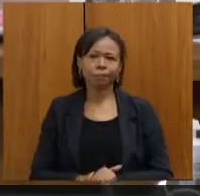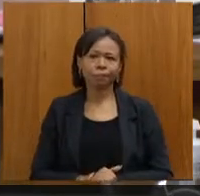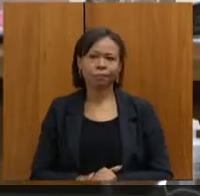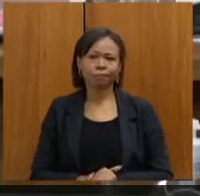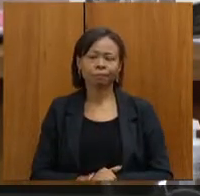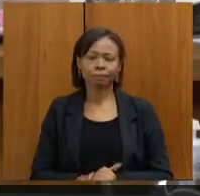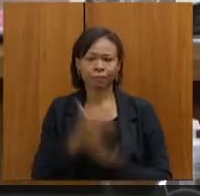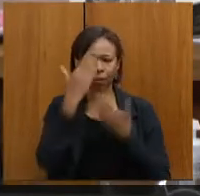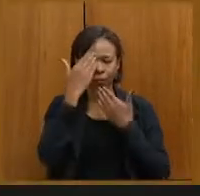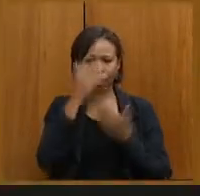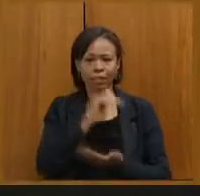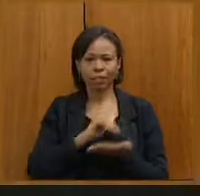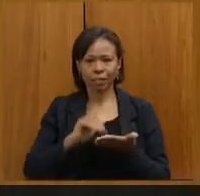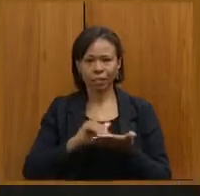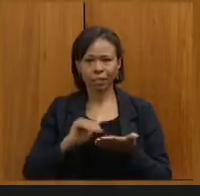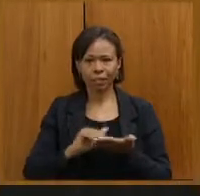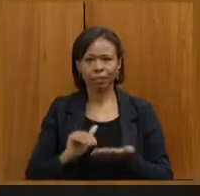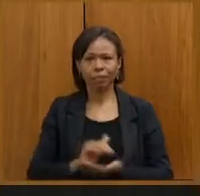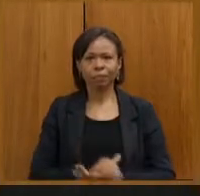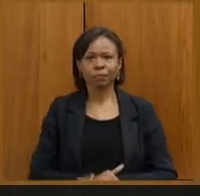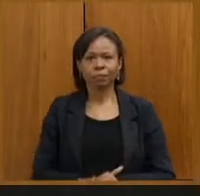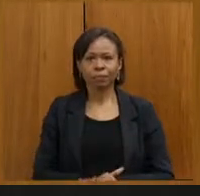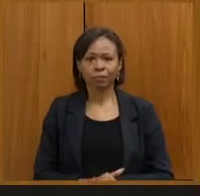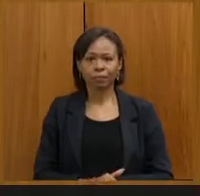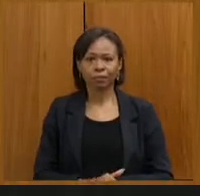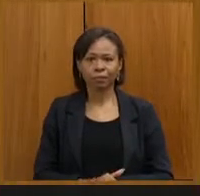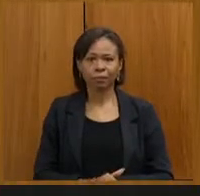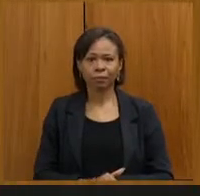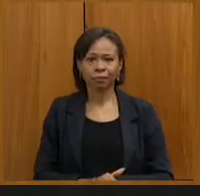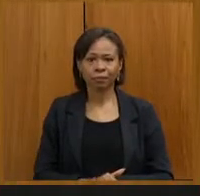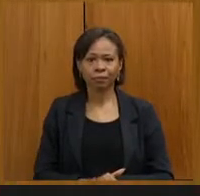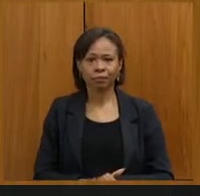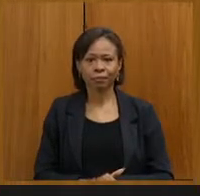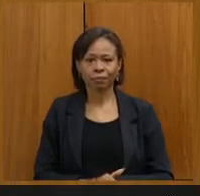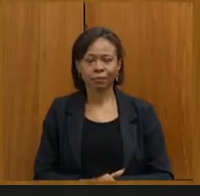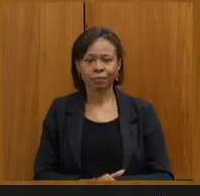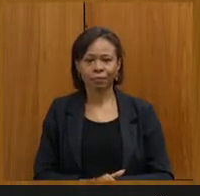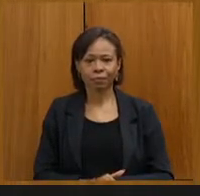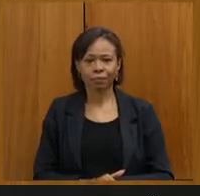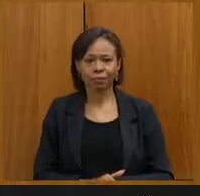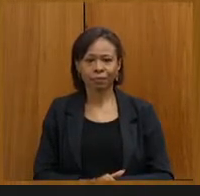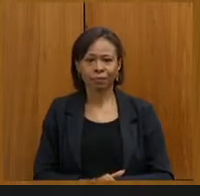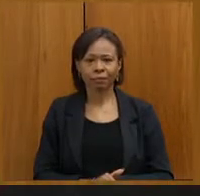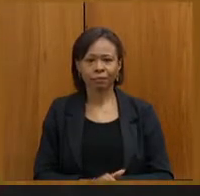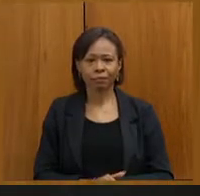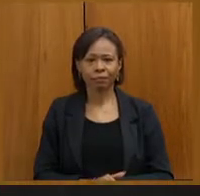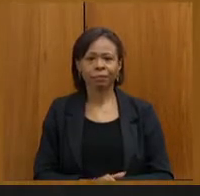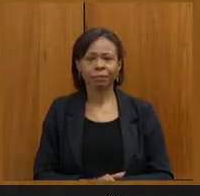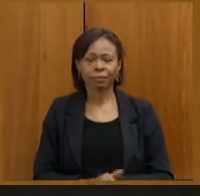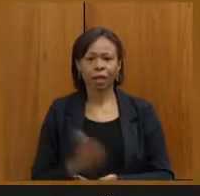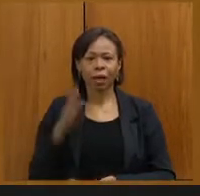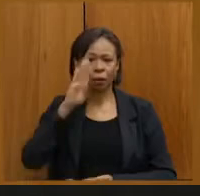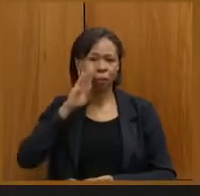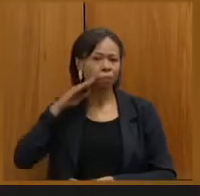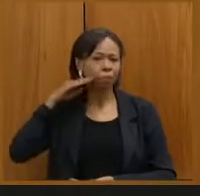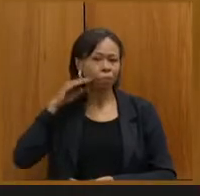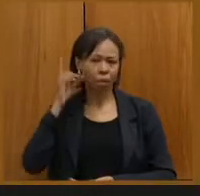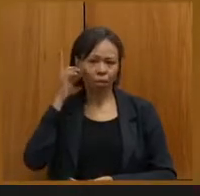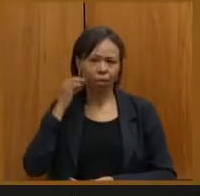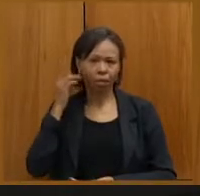Obrigado só se acreditar que estão jordem Presidente com a palavra Deputado Beatriz Cerqueira questão de ordem